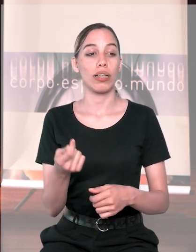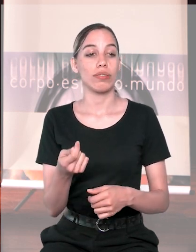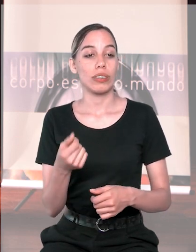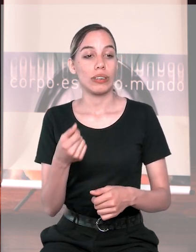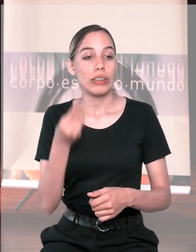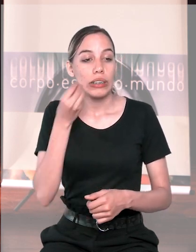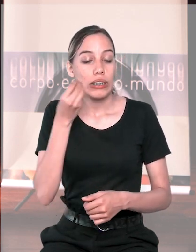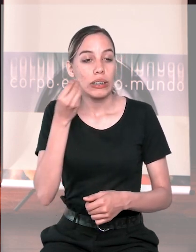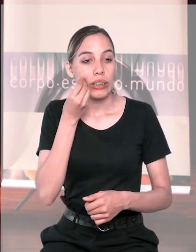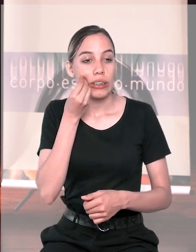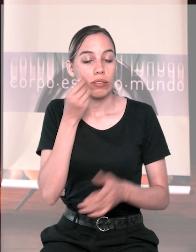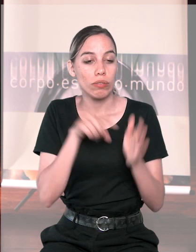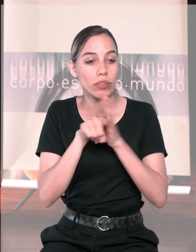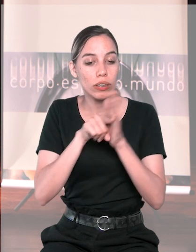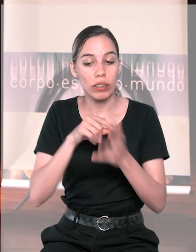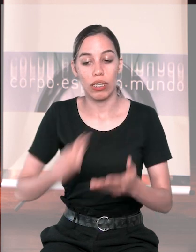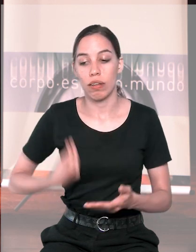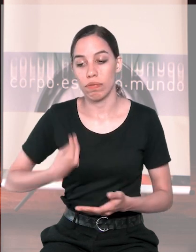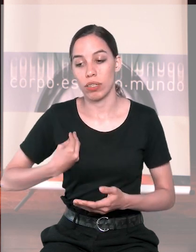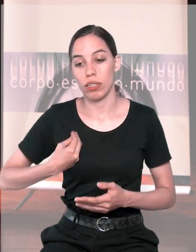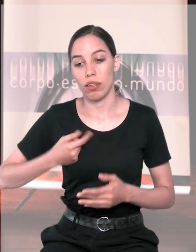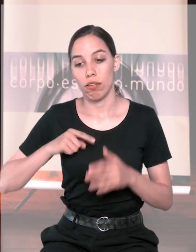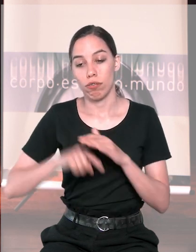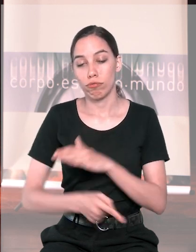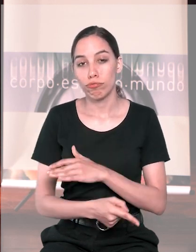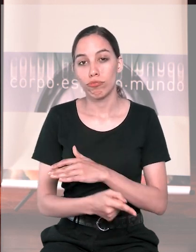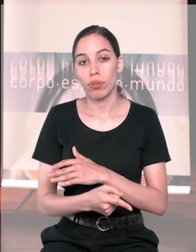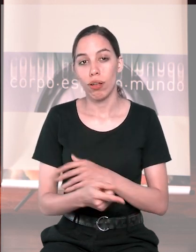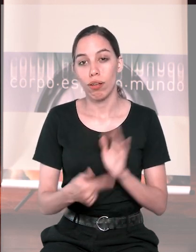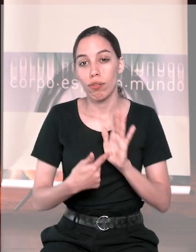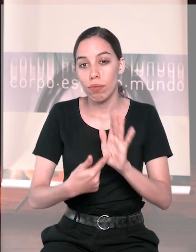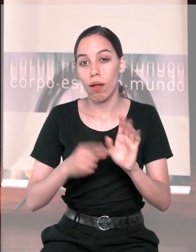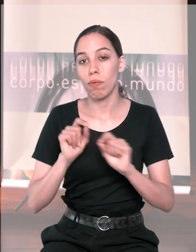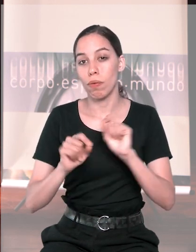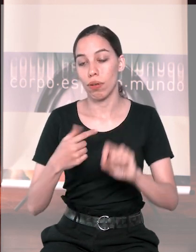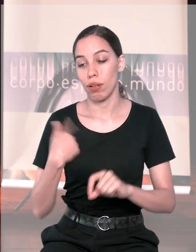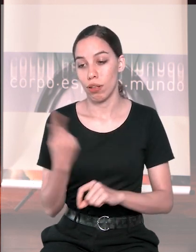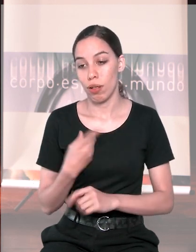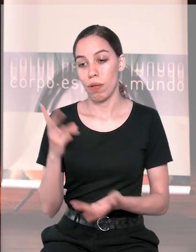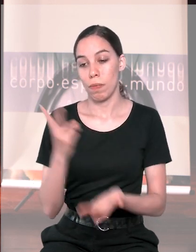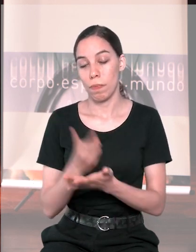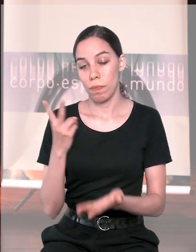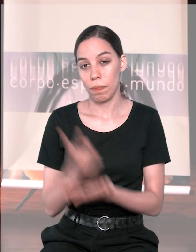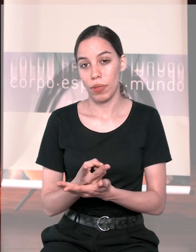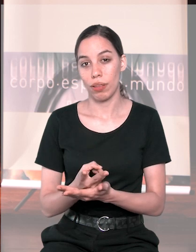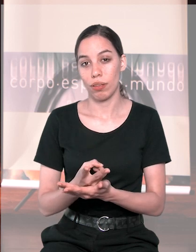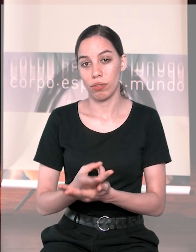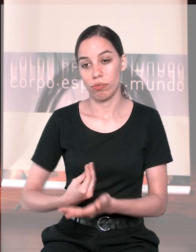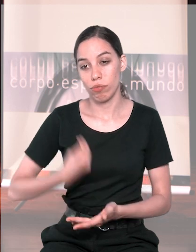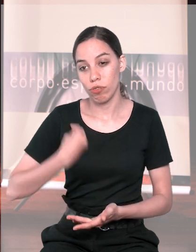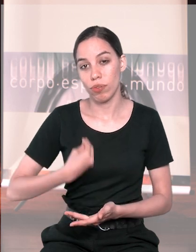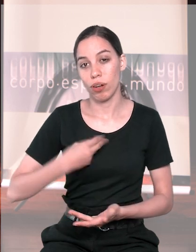pesquisar da vida um vago indício, a provar que nós mesmos que vivendo, a provar para nós mesmos